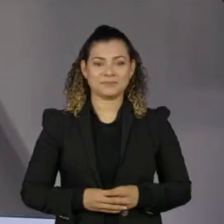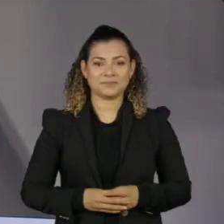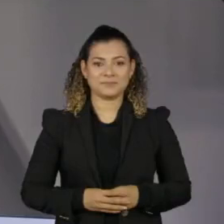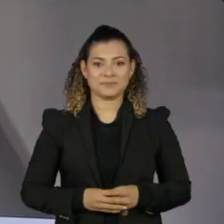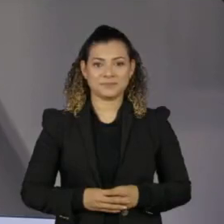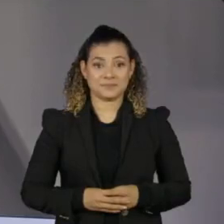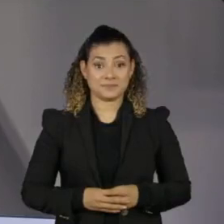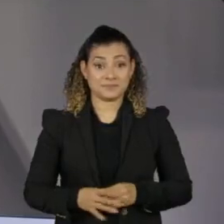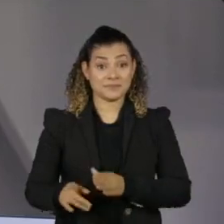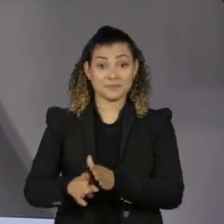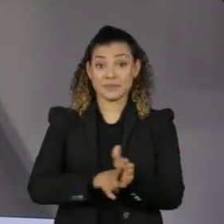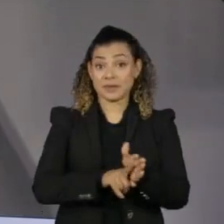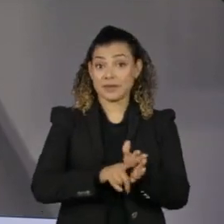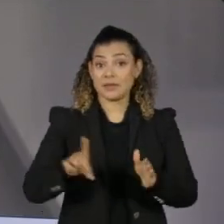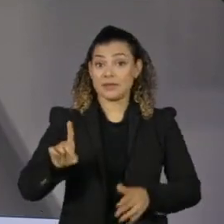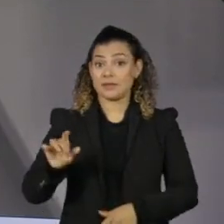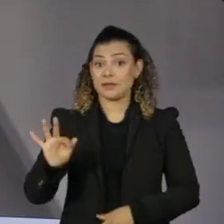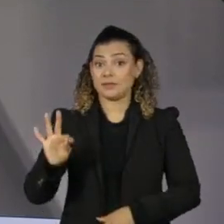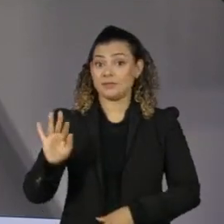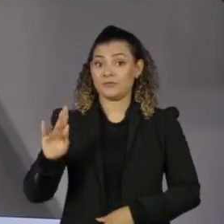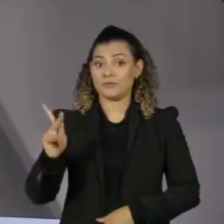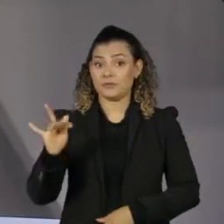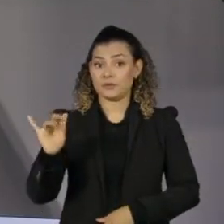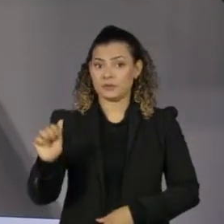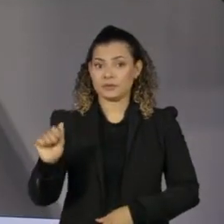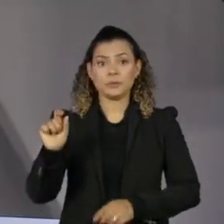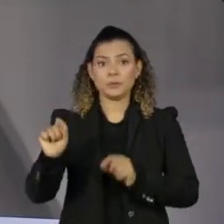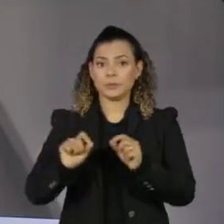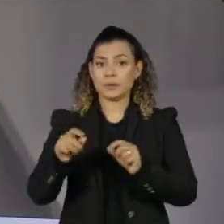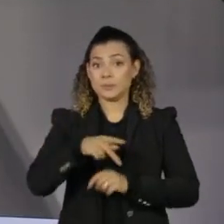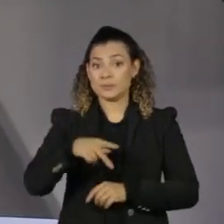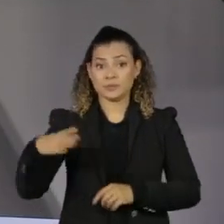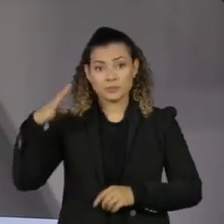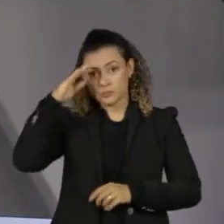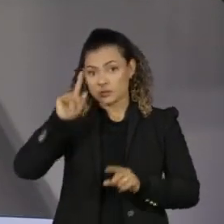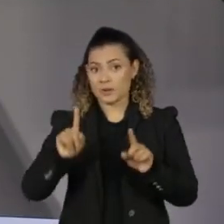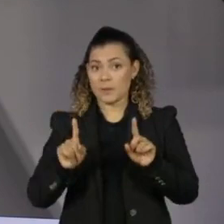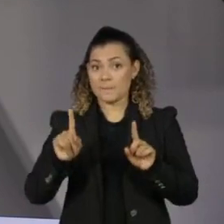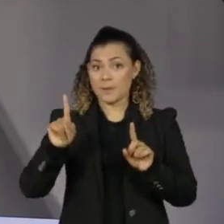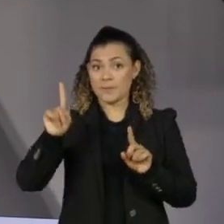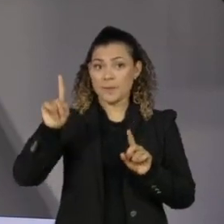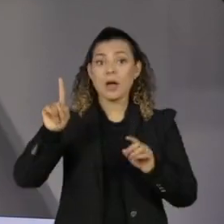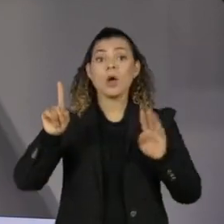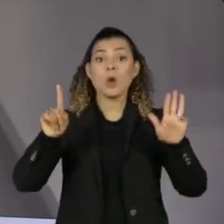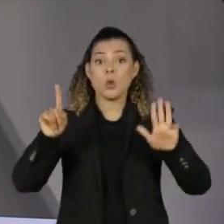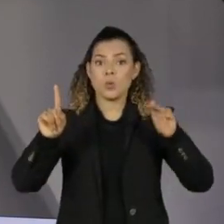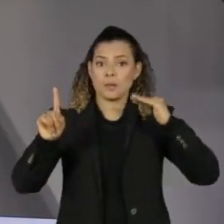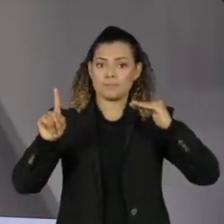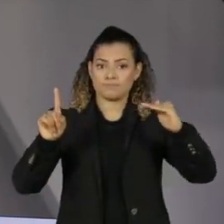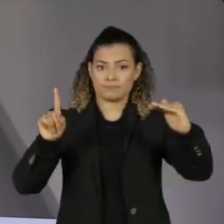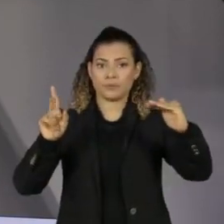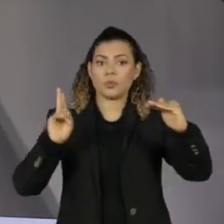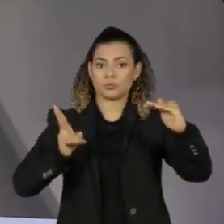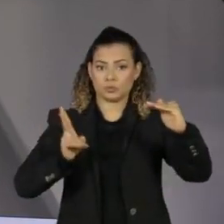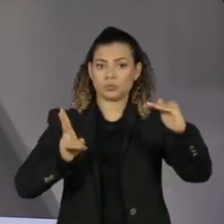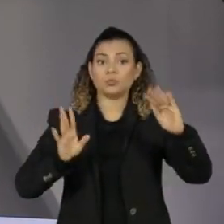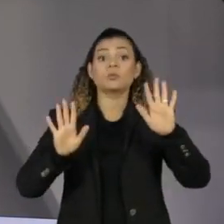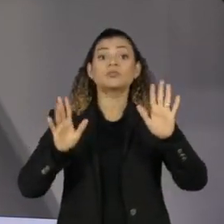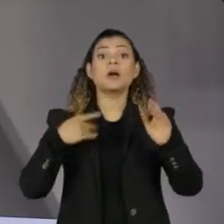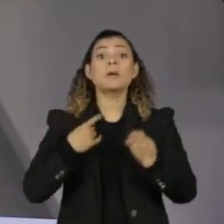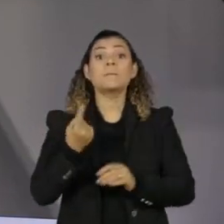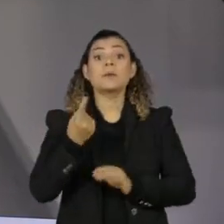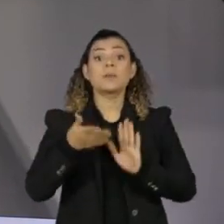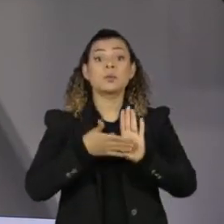a pesquisa Datafolha aponta avanço de Jair bolsonaro e estabilidade de lula que poderia garantir uma vitória